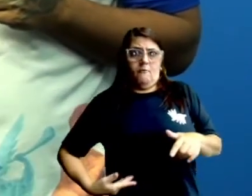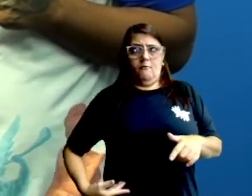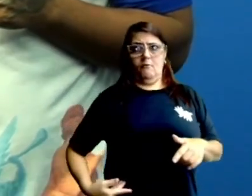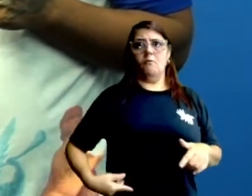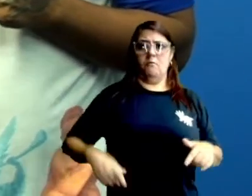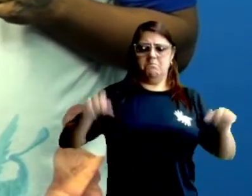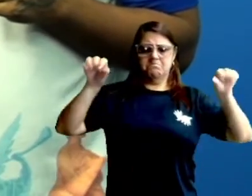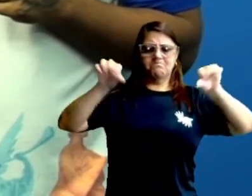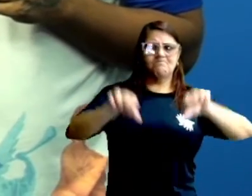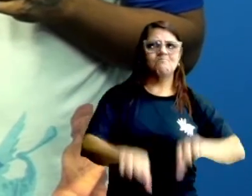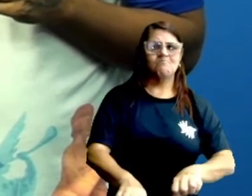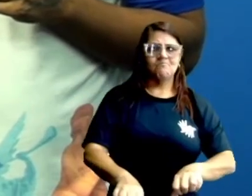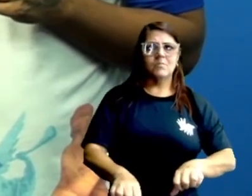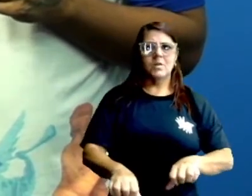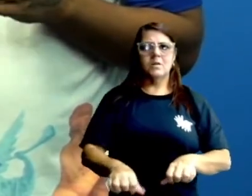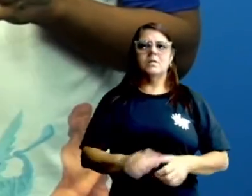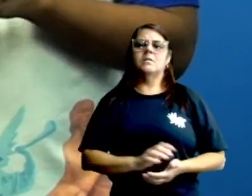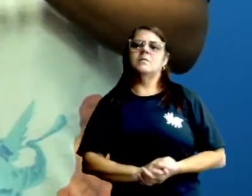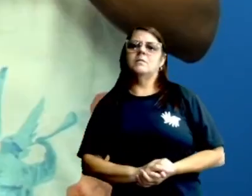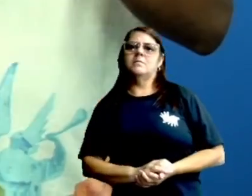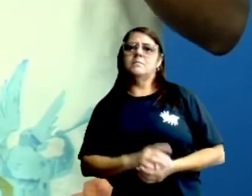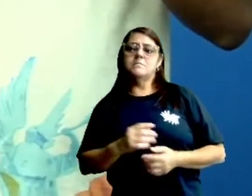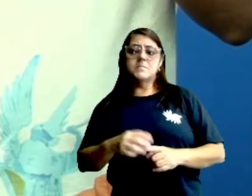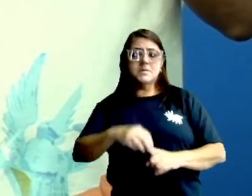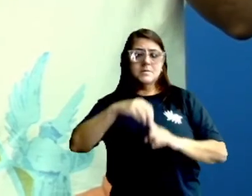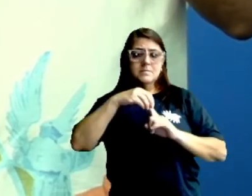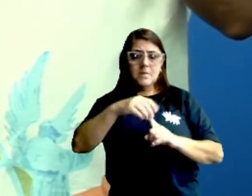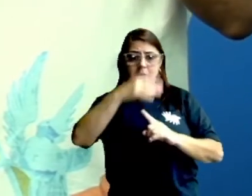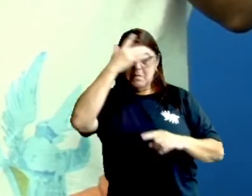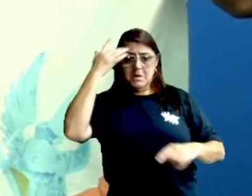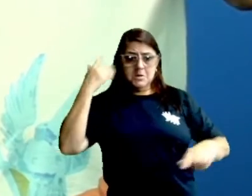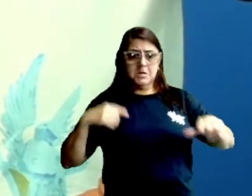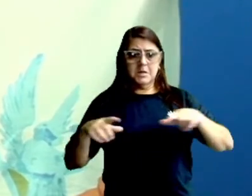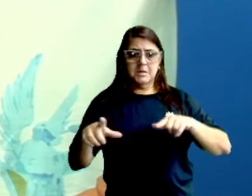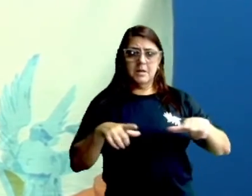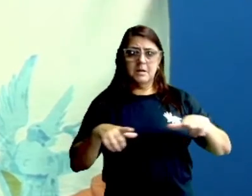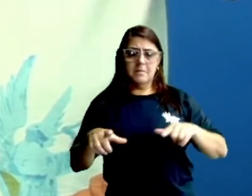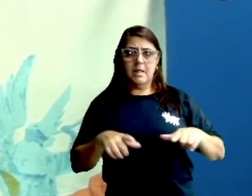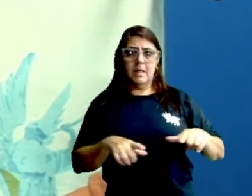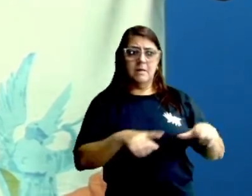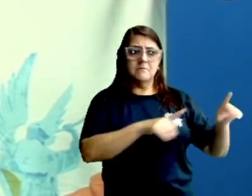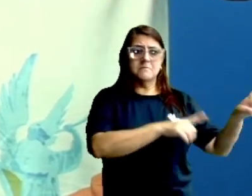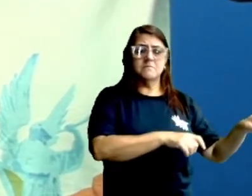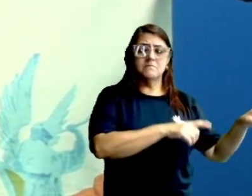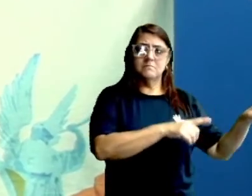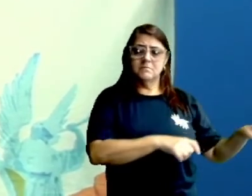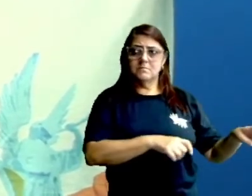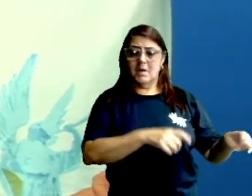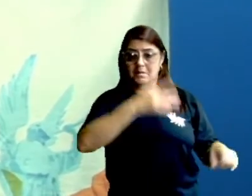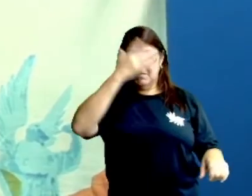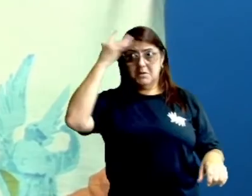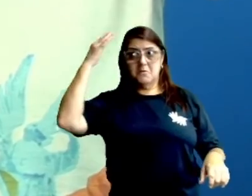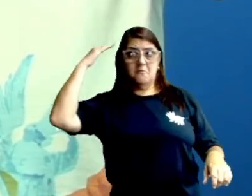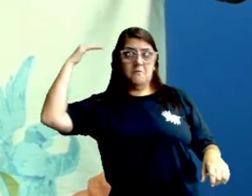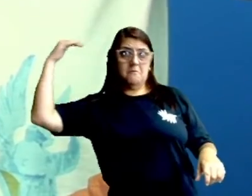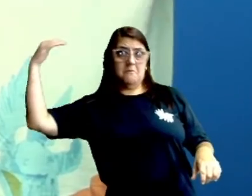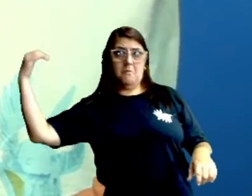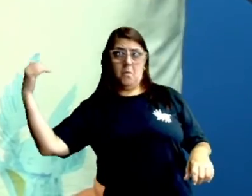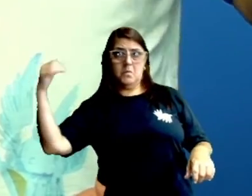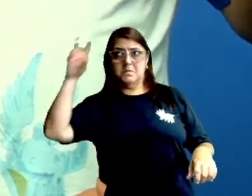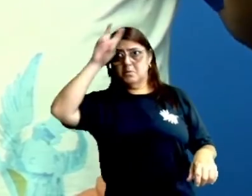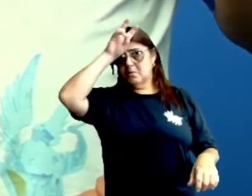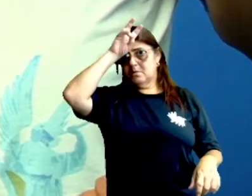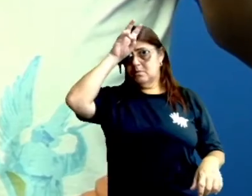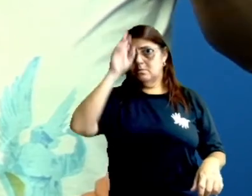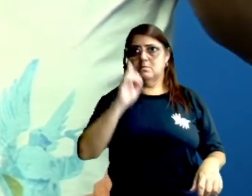principalmente os Camponeses no Egito antigo né aqueles que eram das elites né eles não não sofreu tanto com